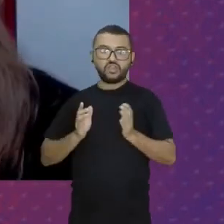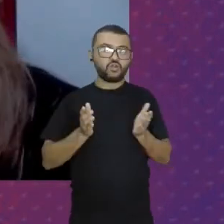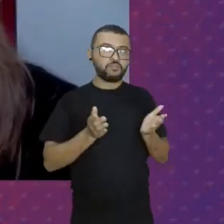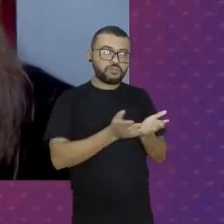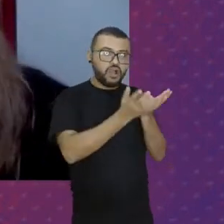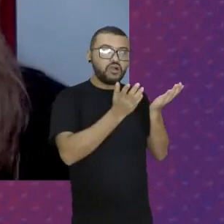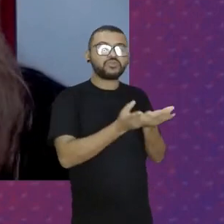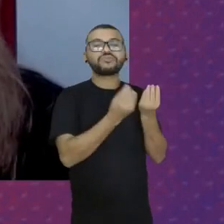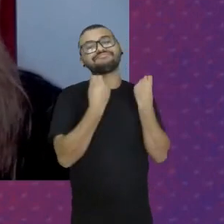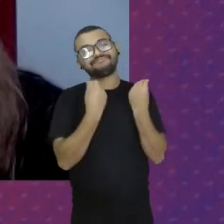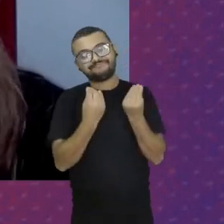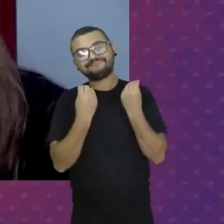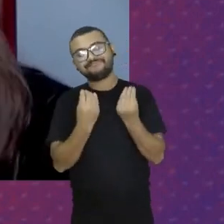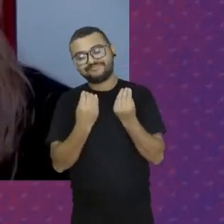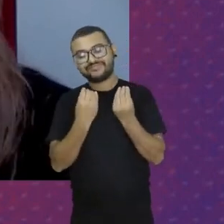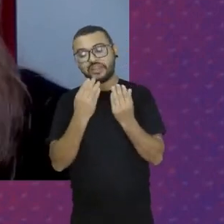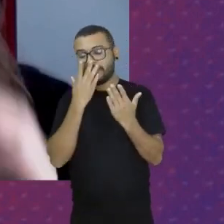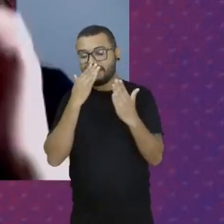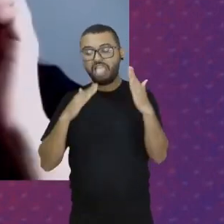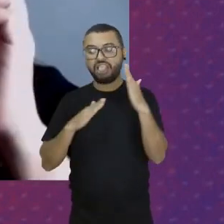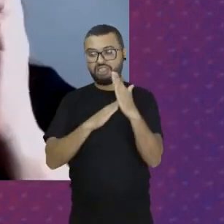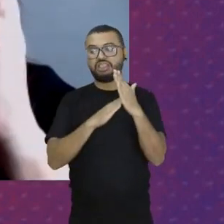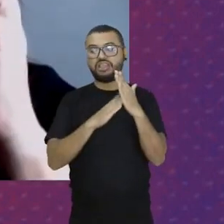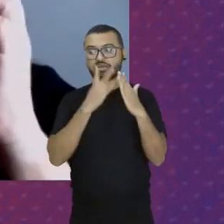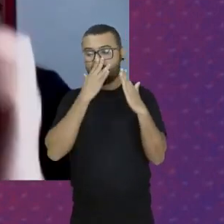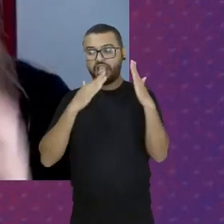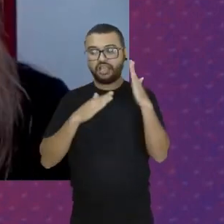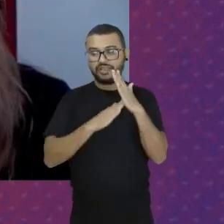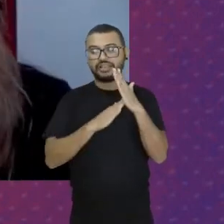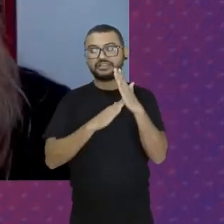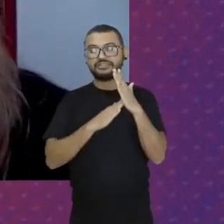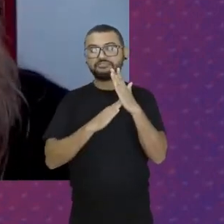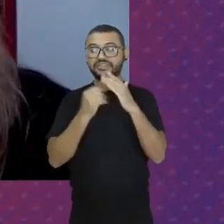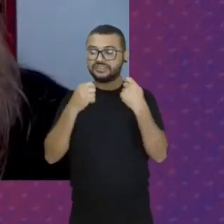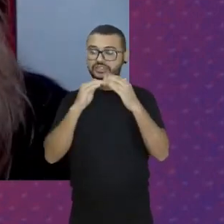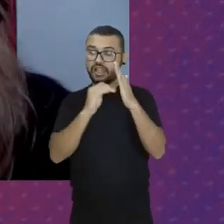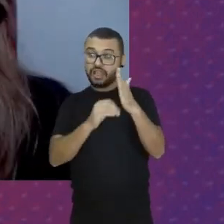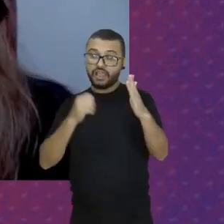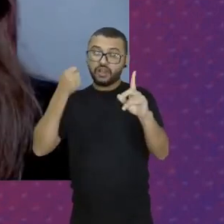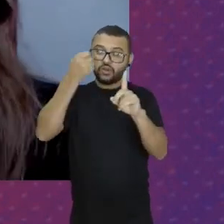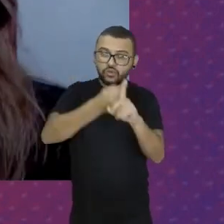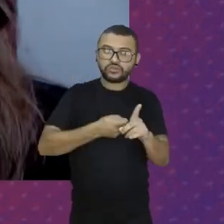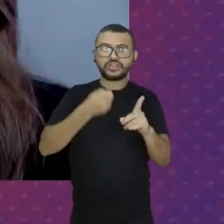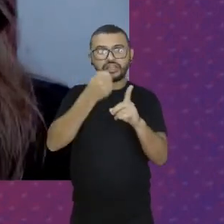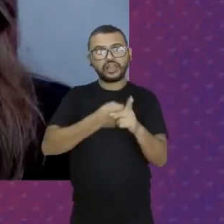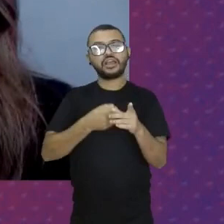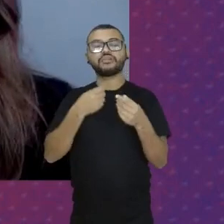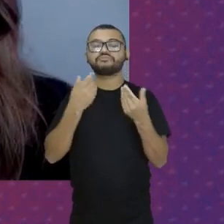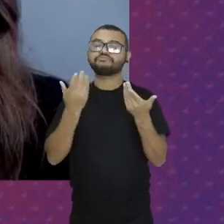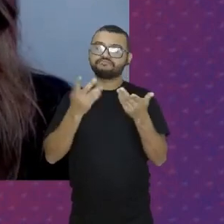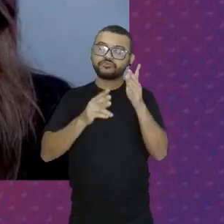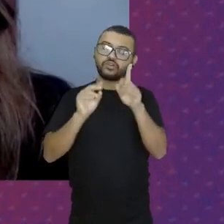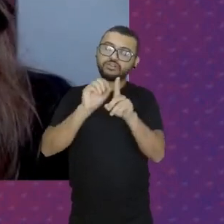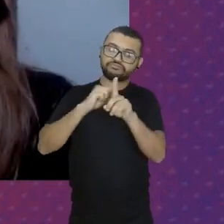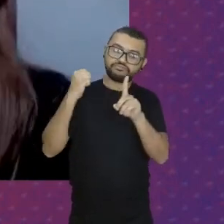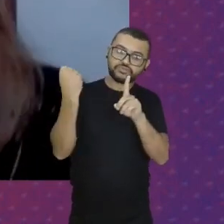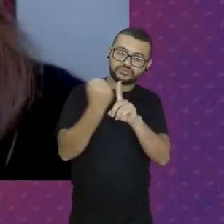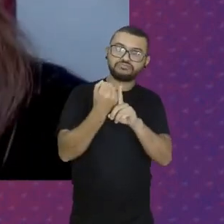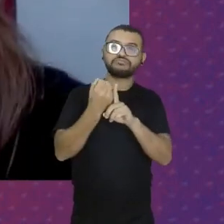limitado e ações muito limitadas para enfrentar as desigualdades que organizam o cuidado na nossa